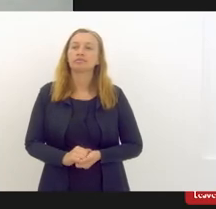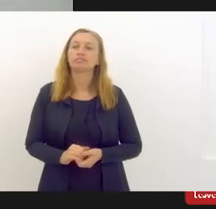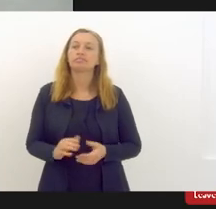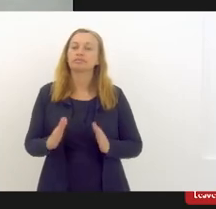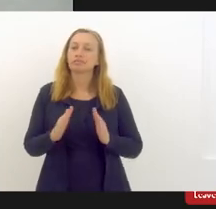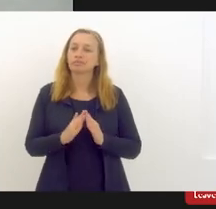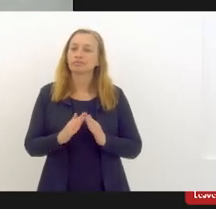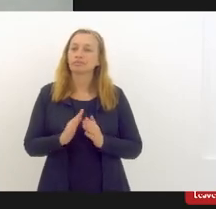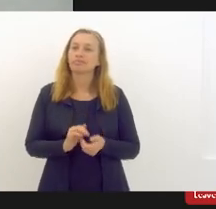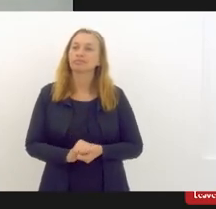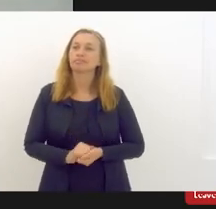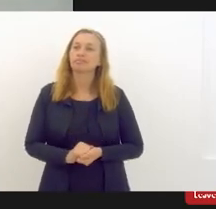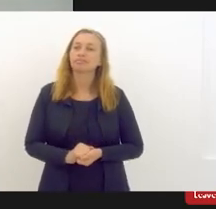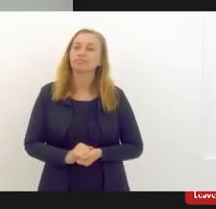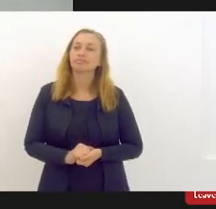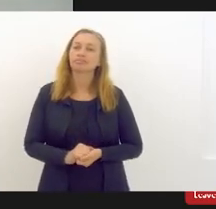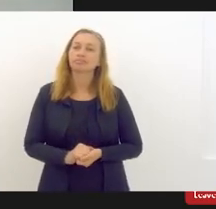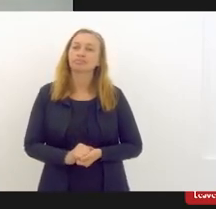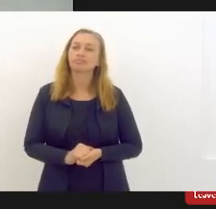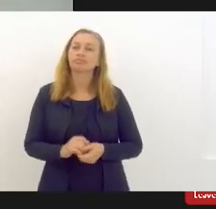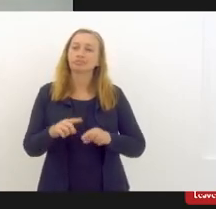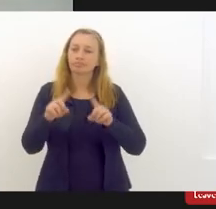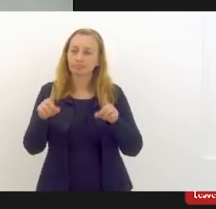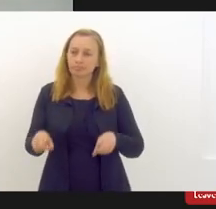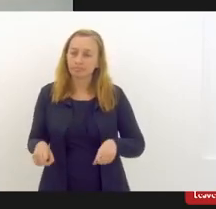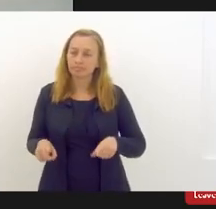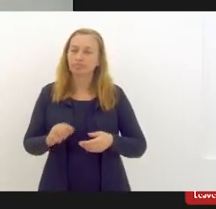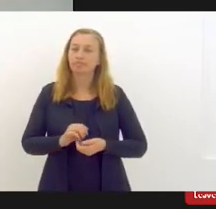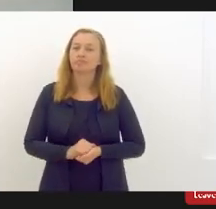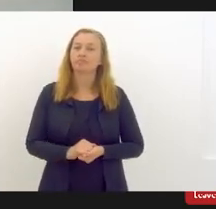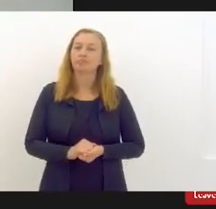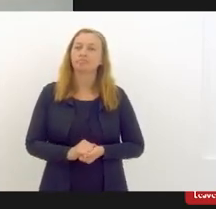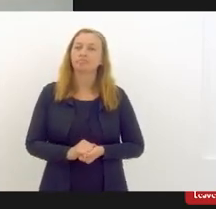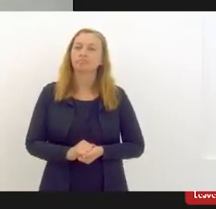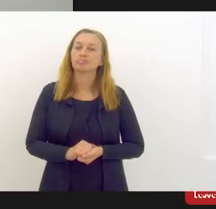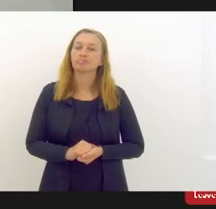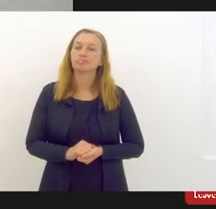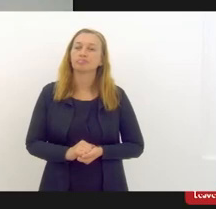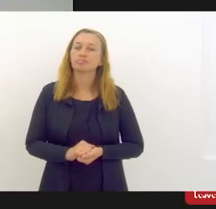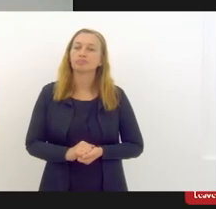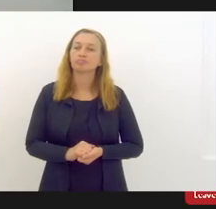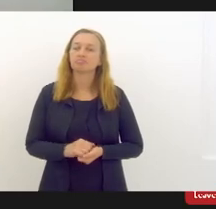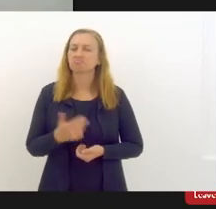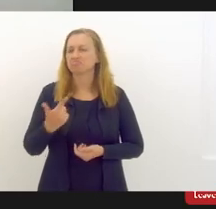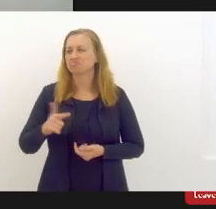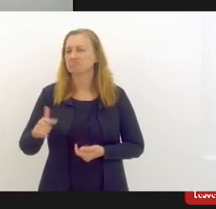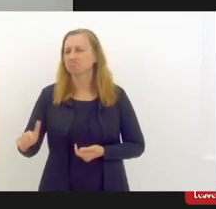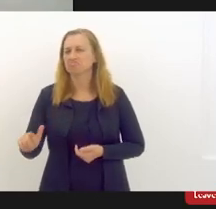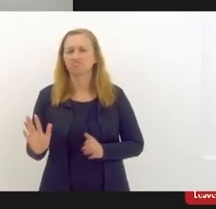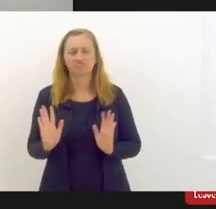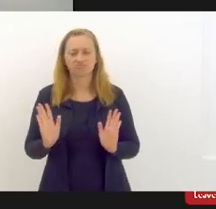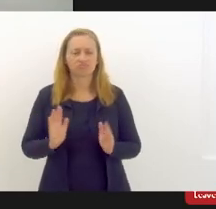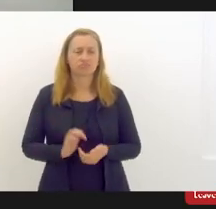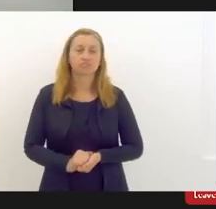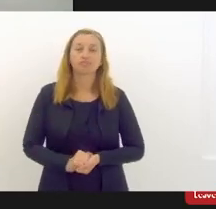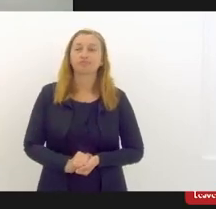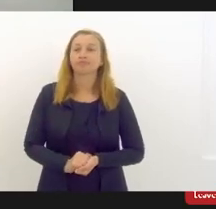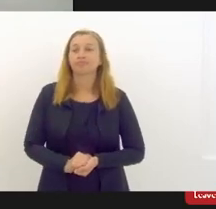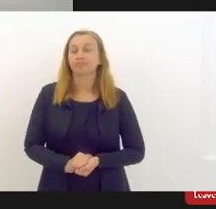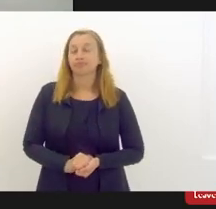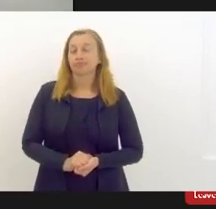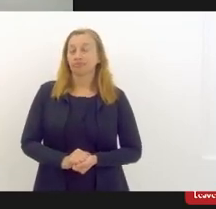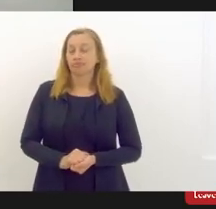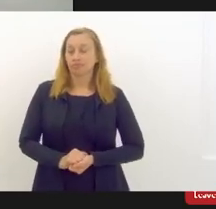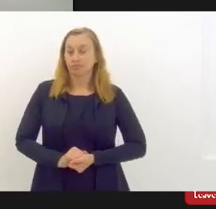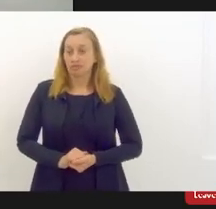casa e aos servidores que estão lá na SEDUC. Assim, não vou ser repetitivo, acho que todos que